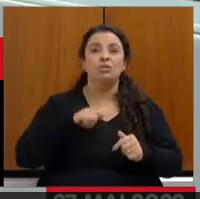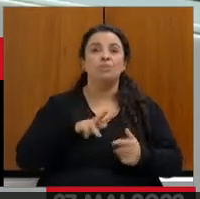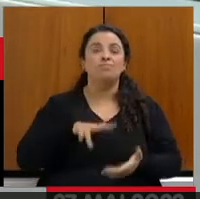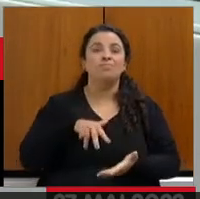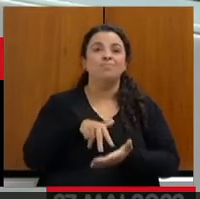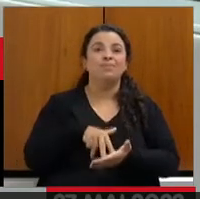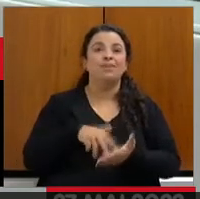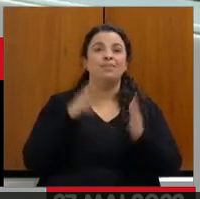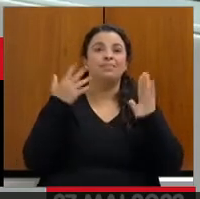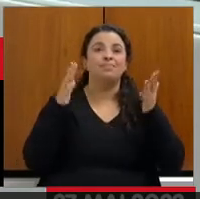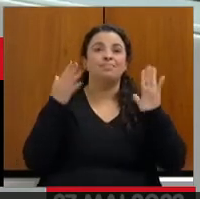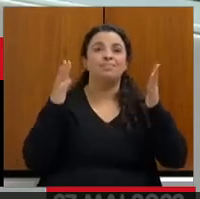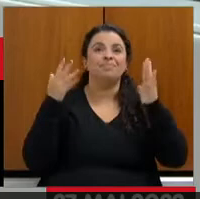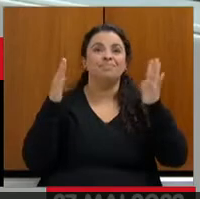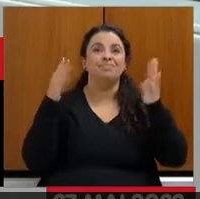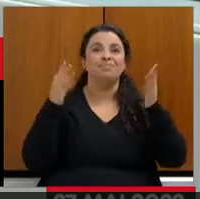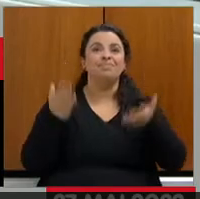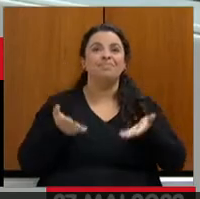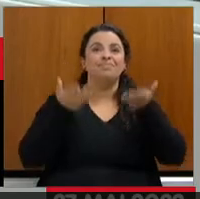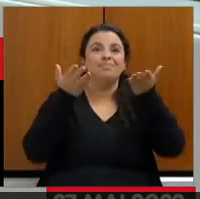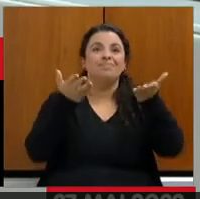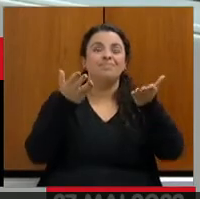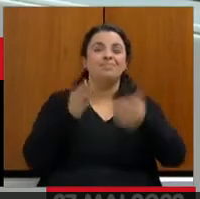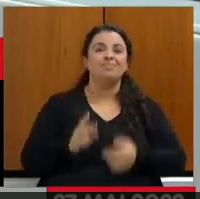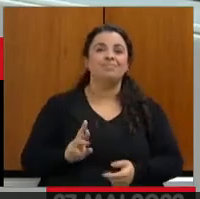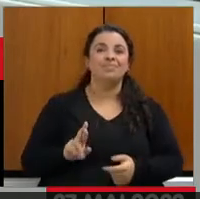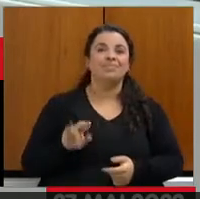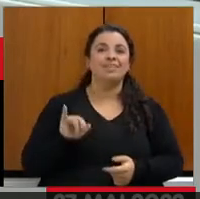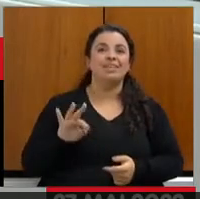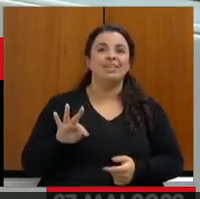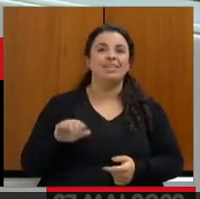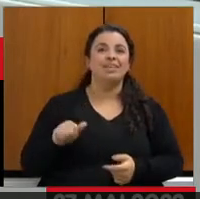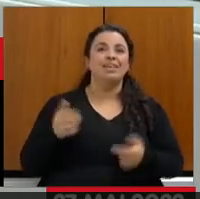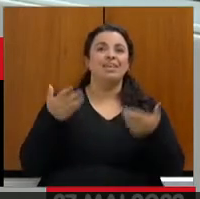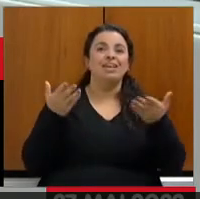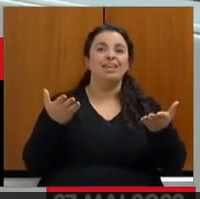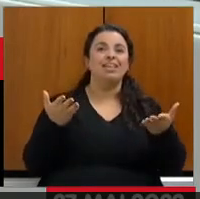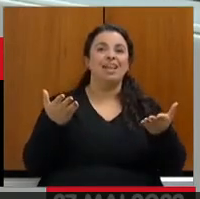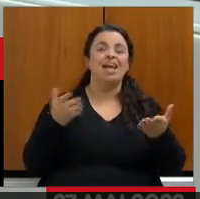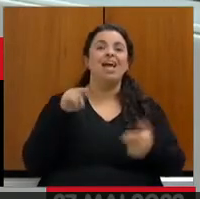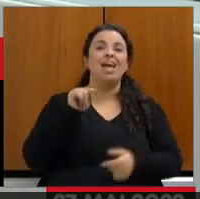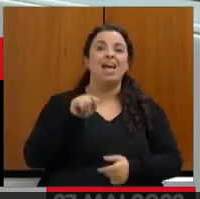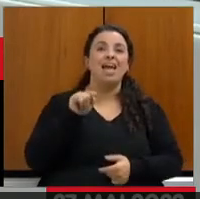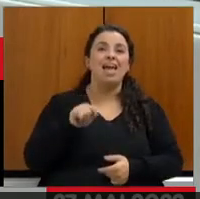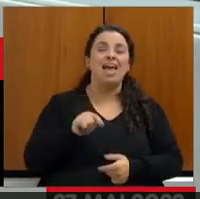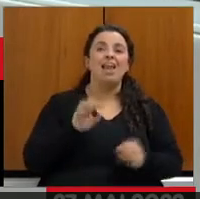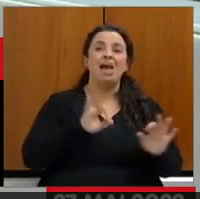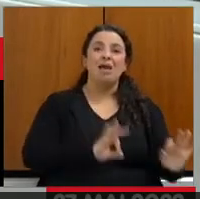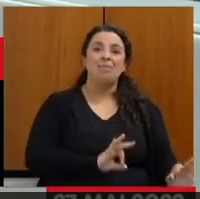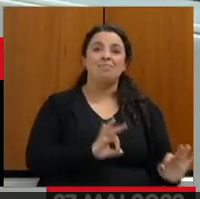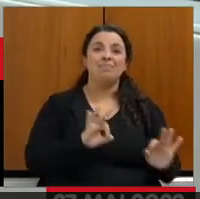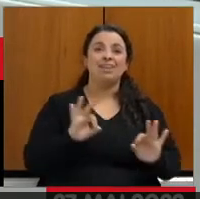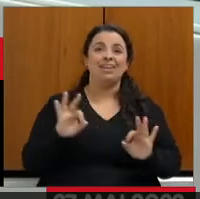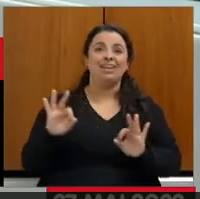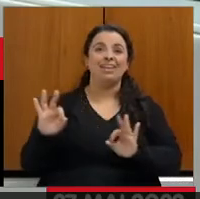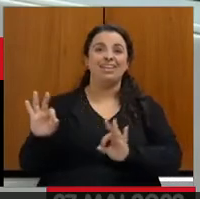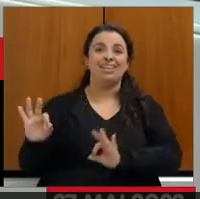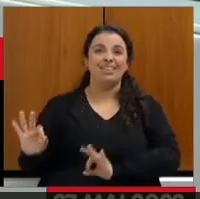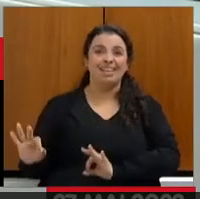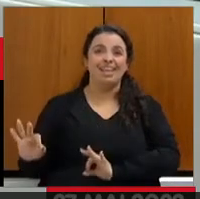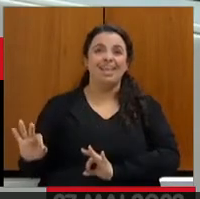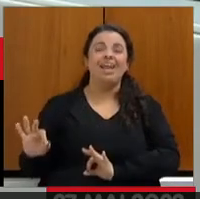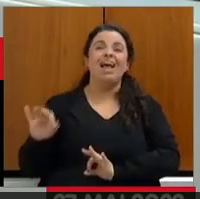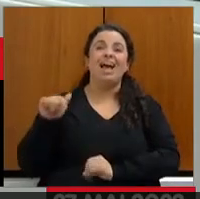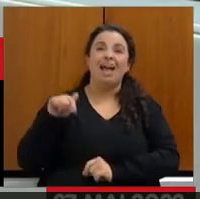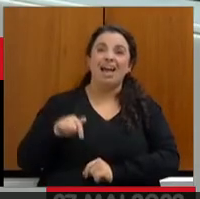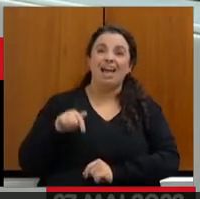de pé e bateu uma salva de palmas para Rita que essa mulher que passou a planária inteira aqui